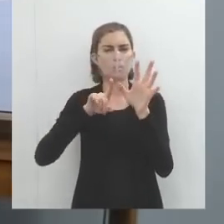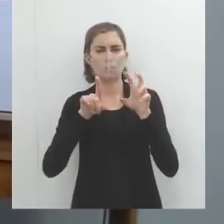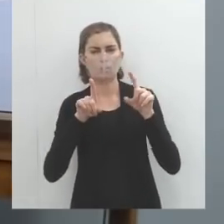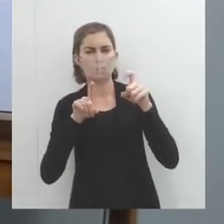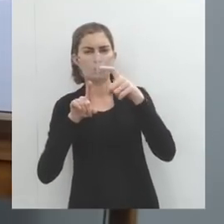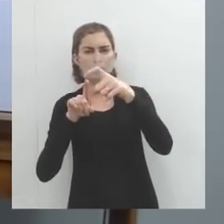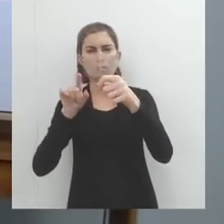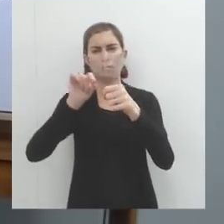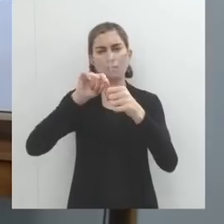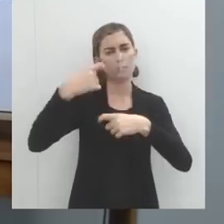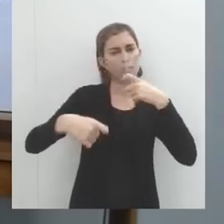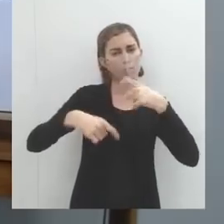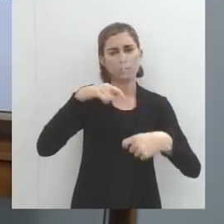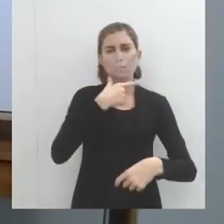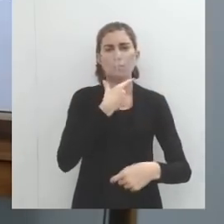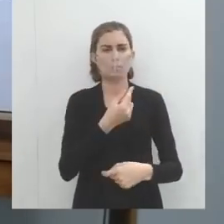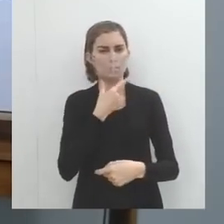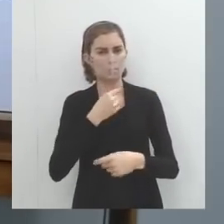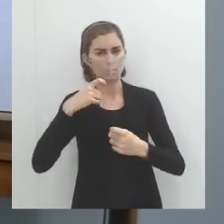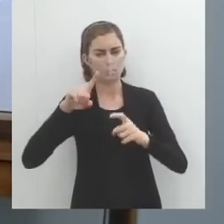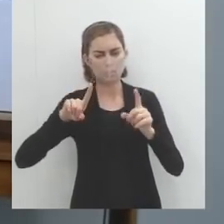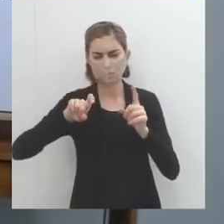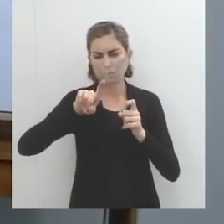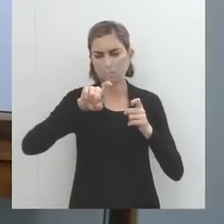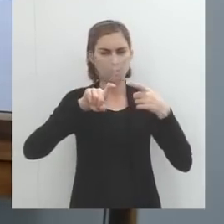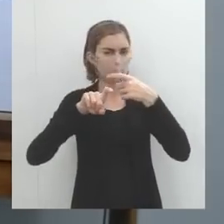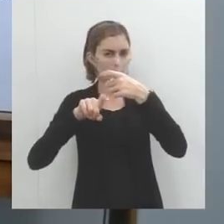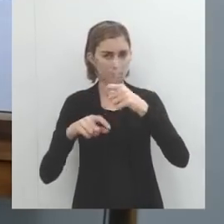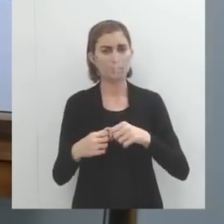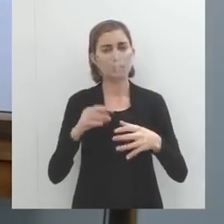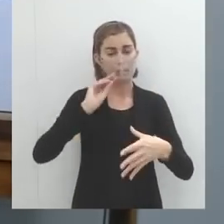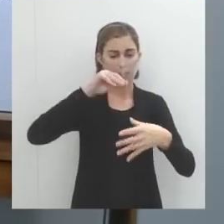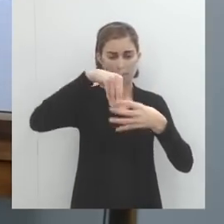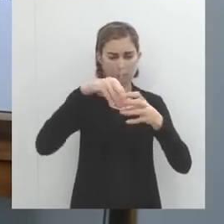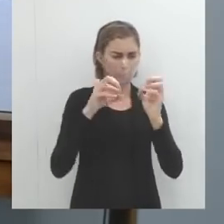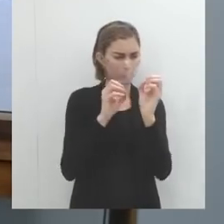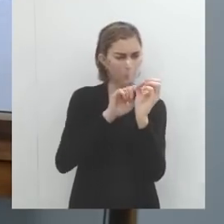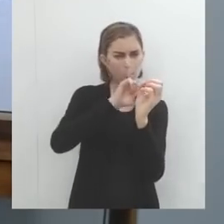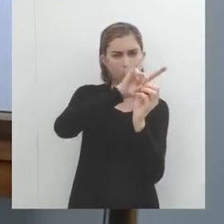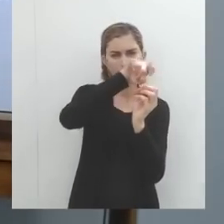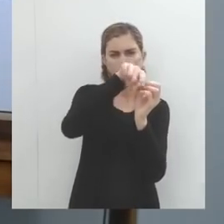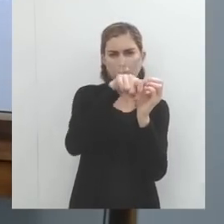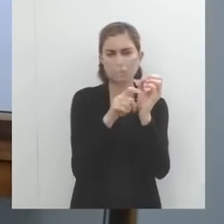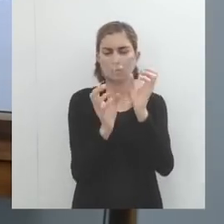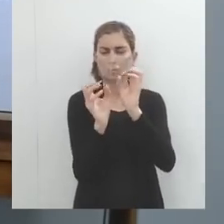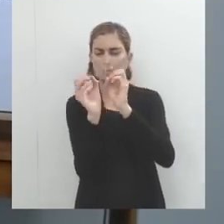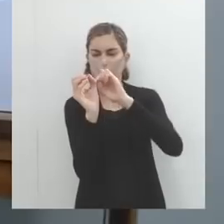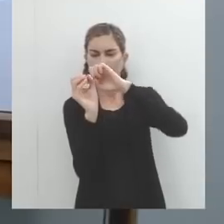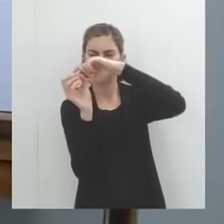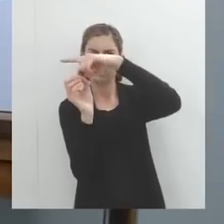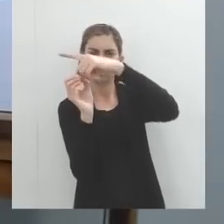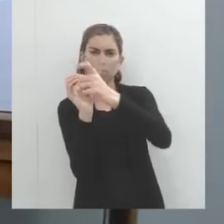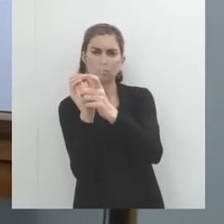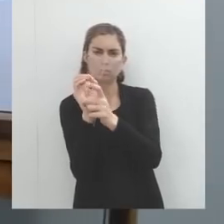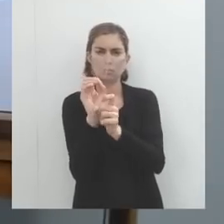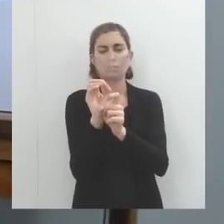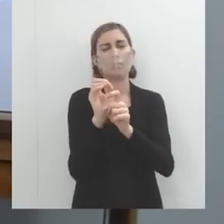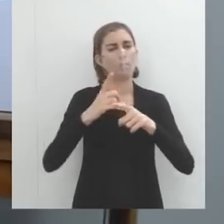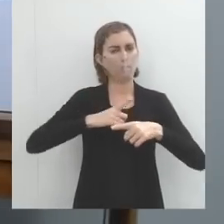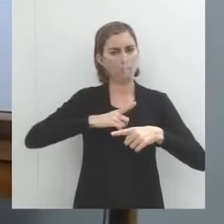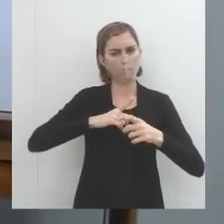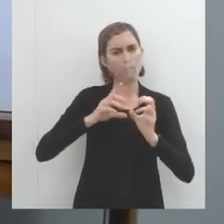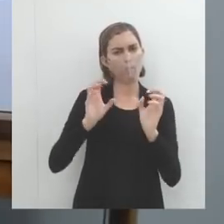do hormônio sexual masculino. Olha pra cá. É dentro dos testículos. André, tu tá dizendo que dentro do testículo acontece